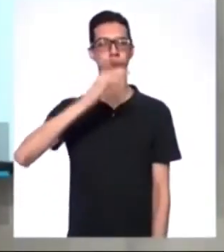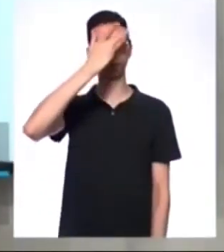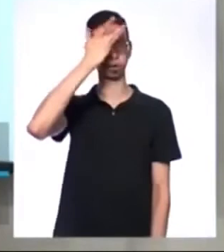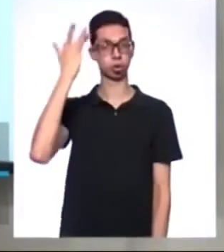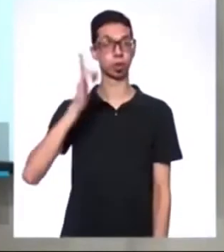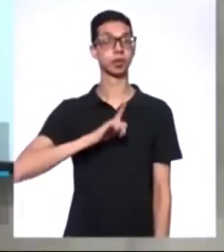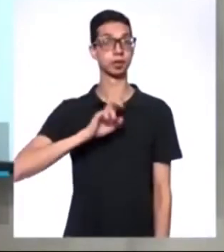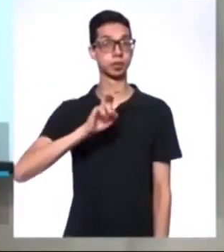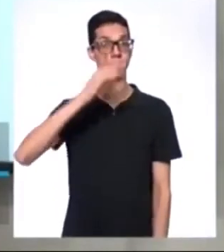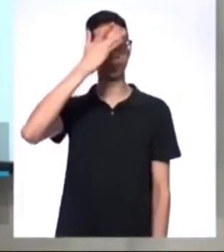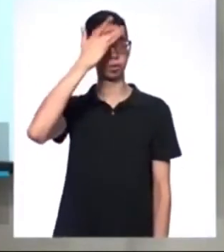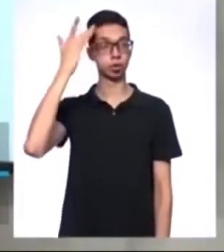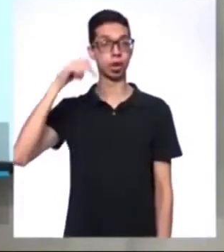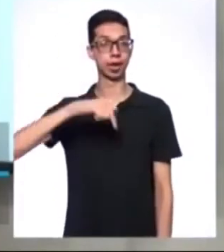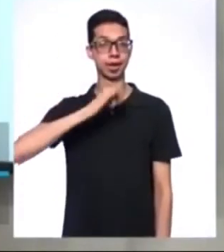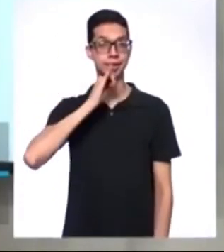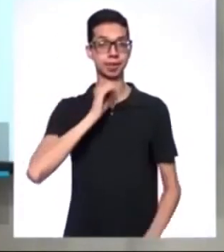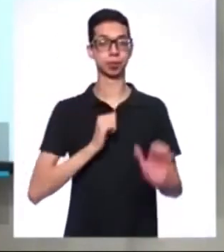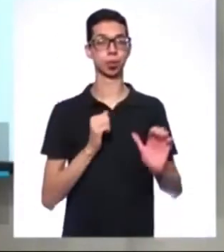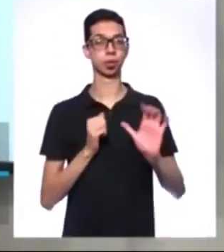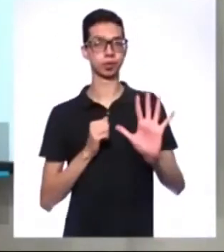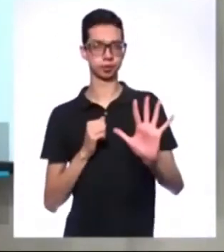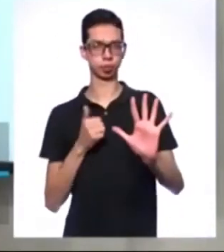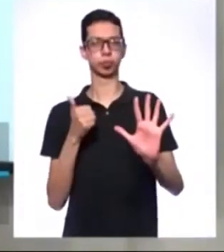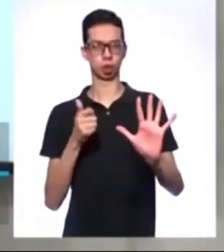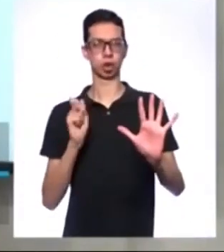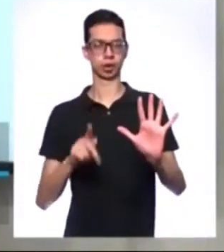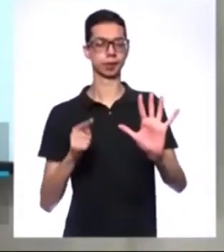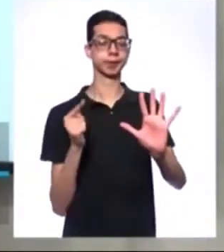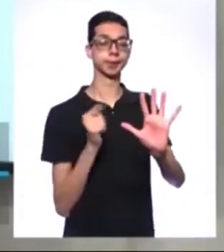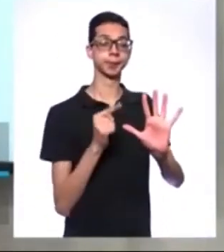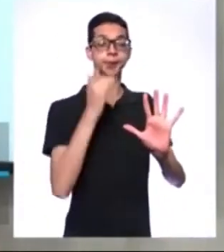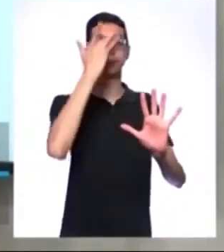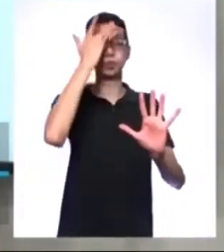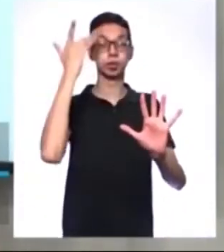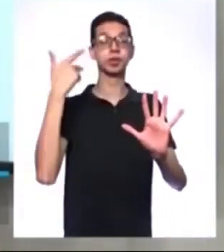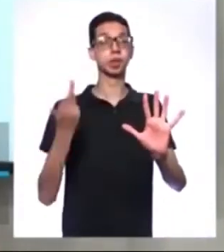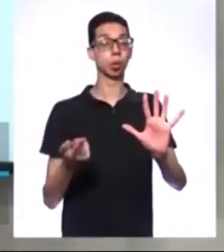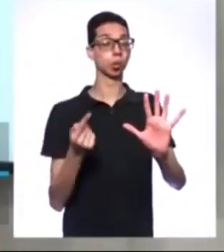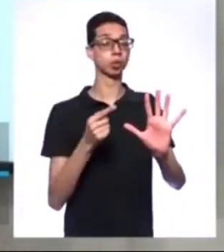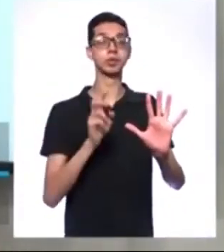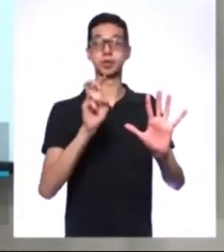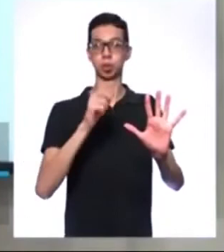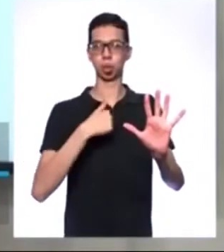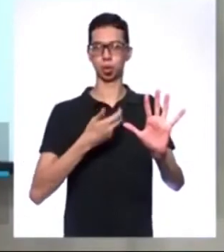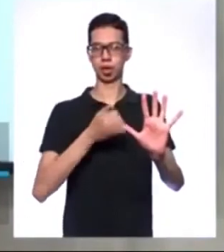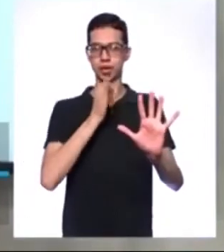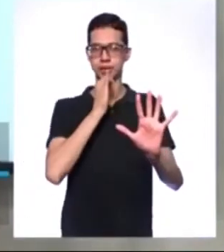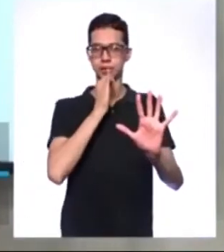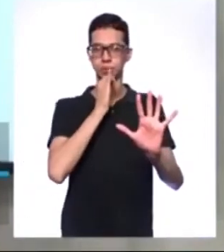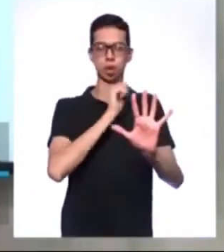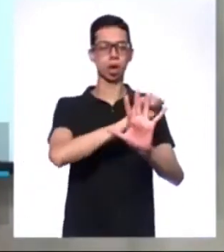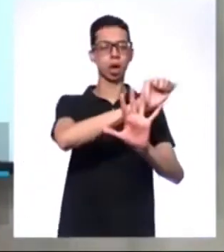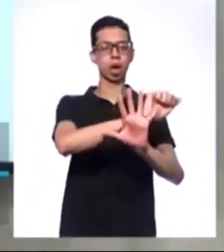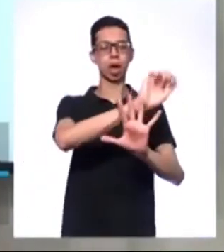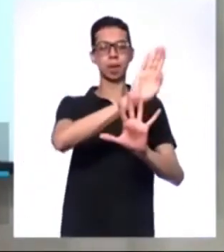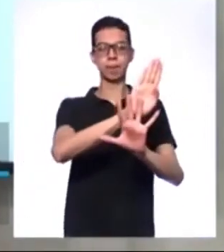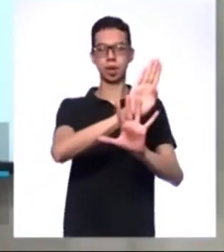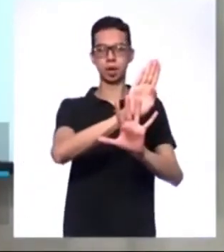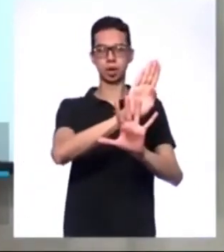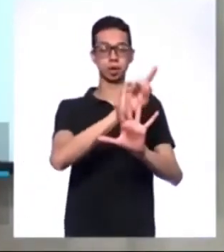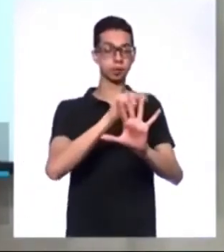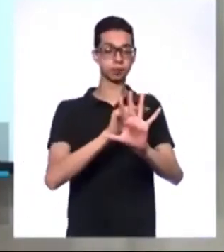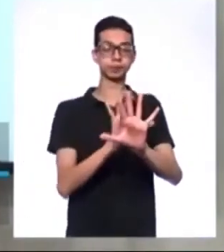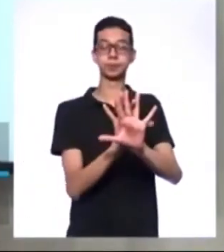a gente tem cinco pessoas aqui tá cinco pessoas aí dessa cinco pessoas eu quero que o alho B fiquei sempre